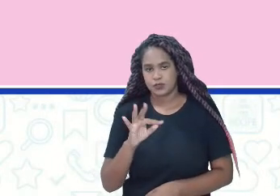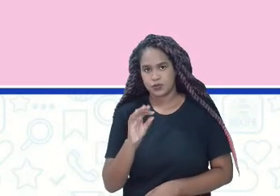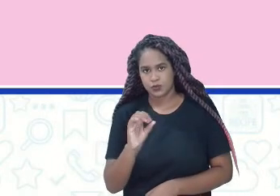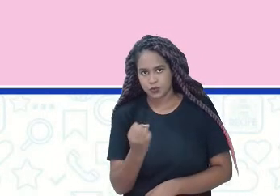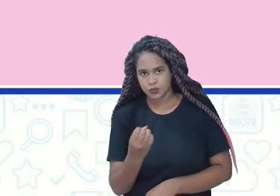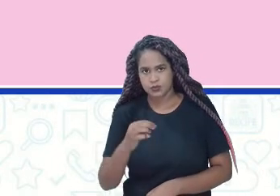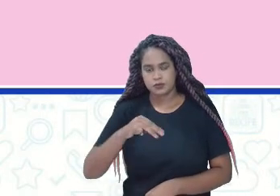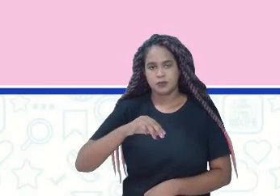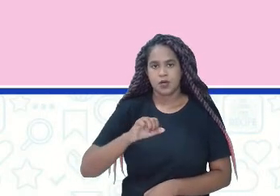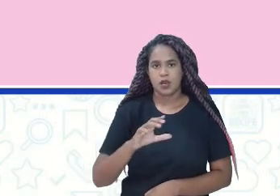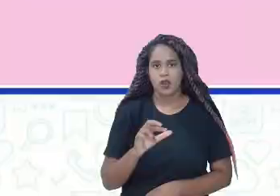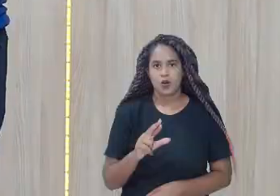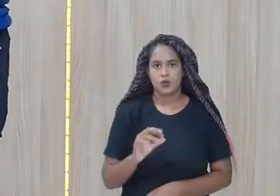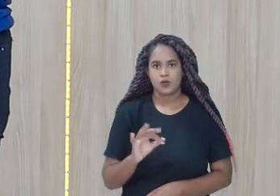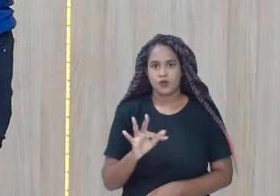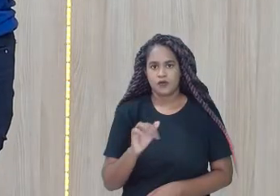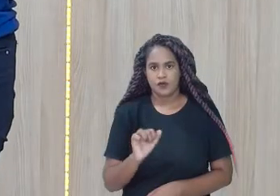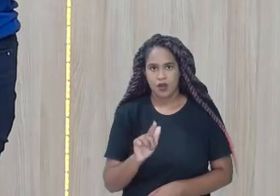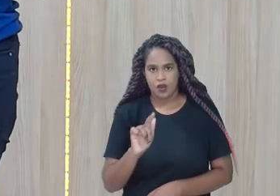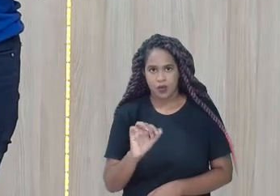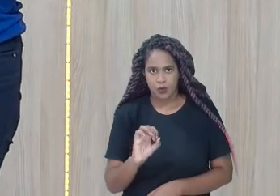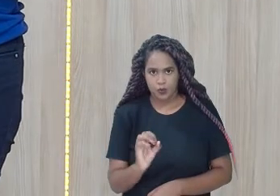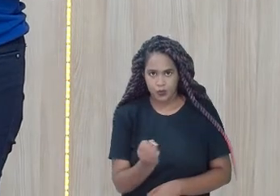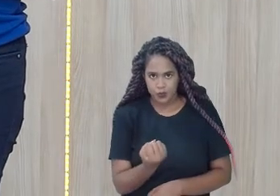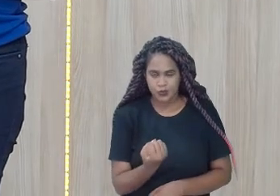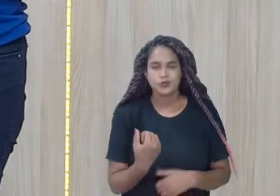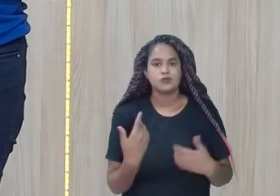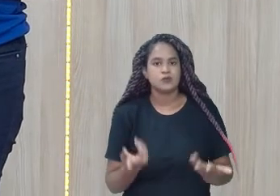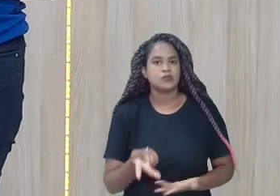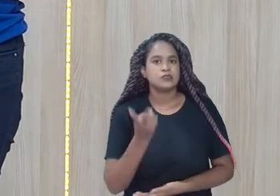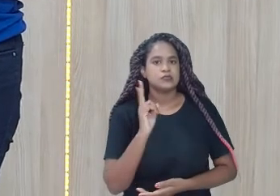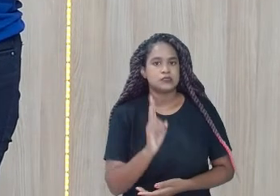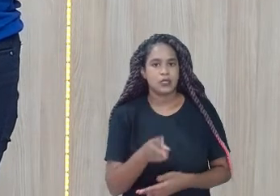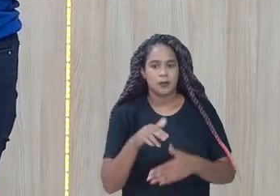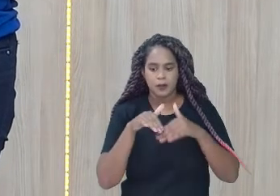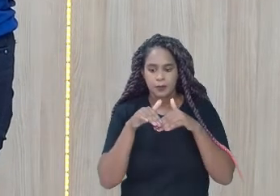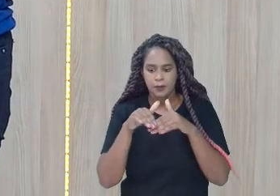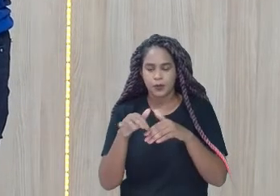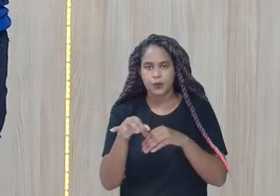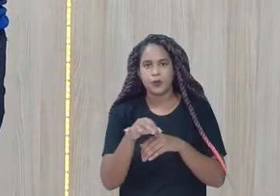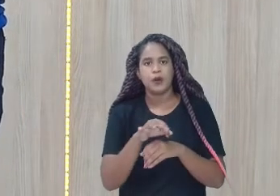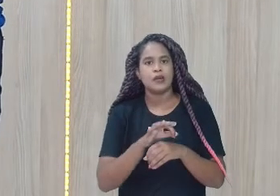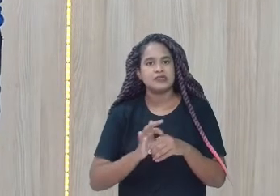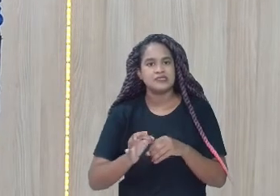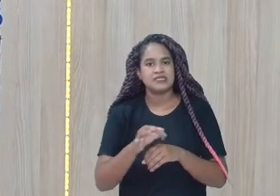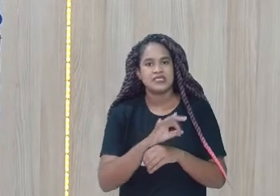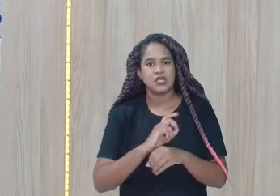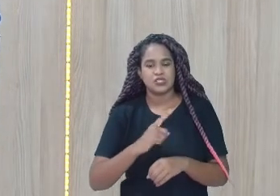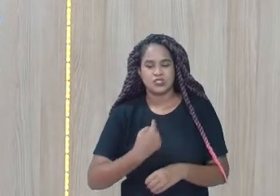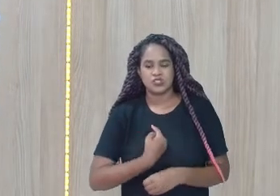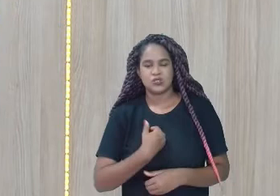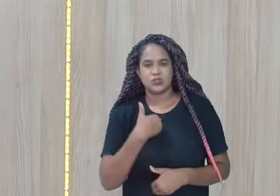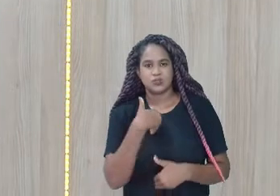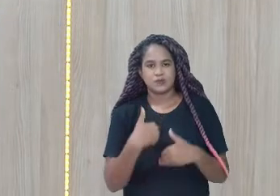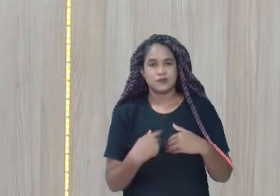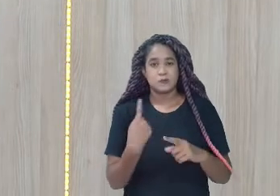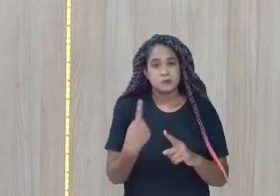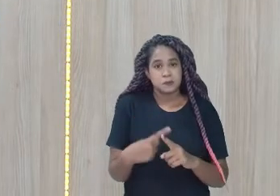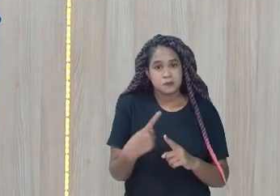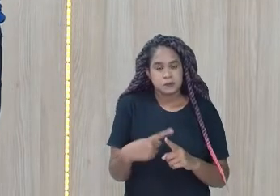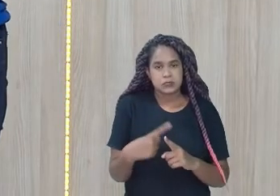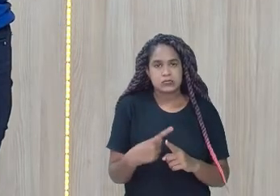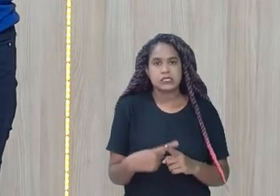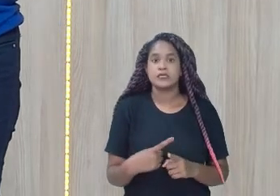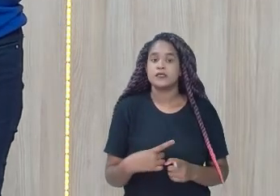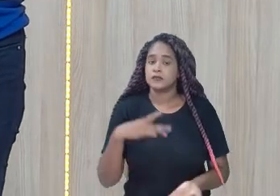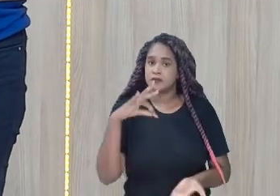Então, ele sai procurando atingir várias células também do nosso organismo, porque ele realmente